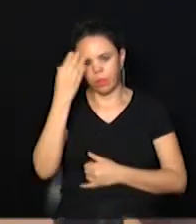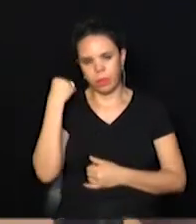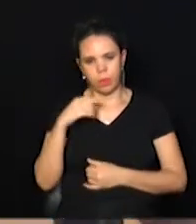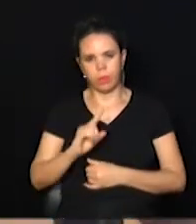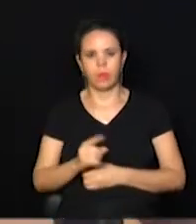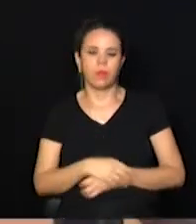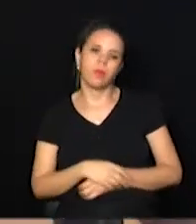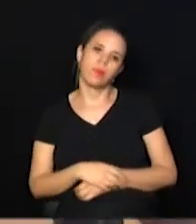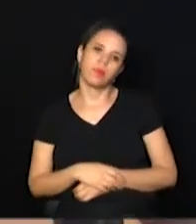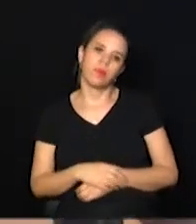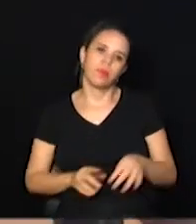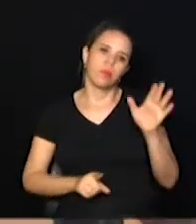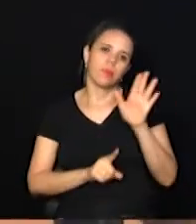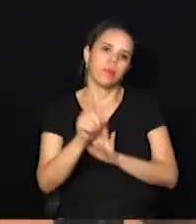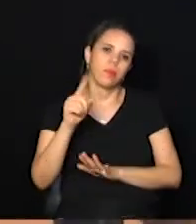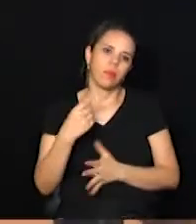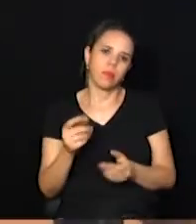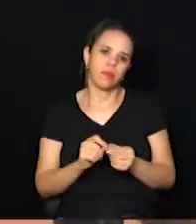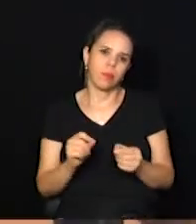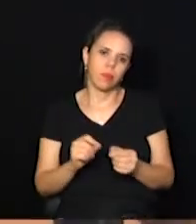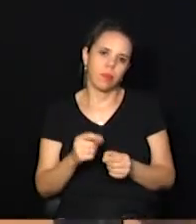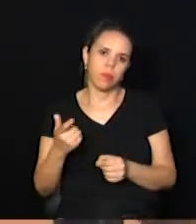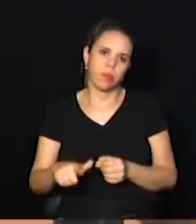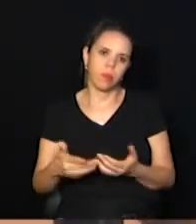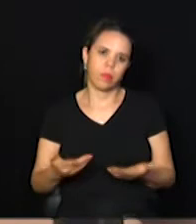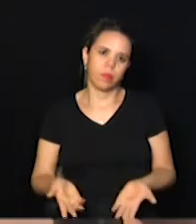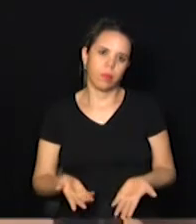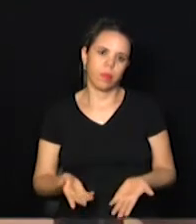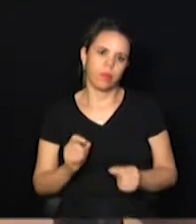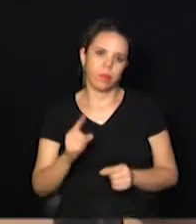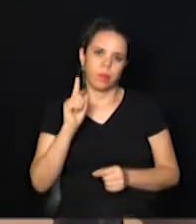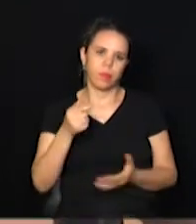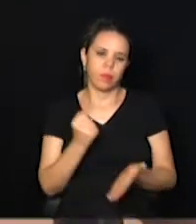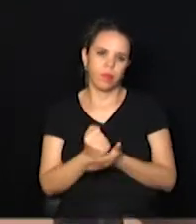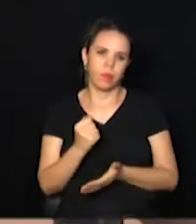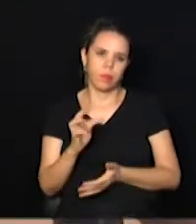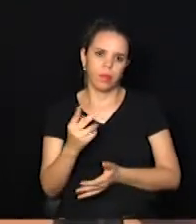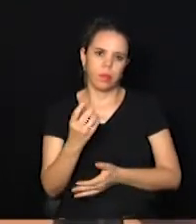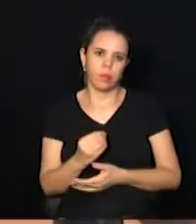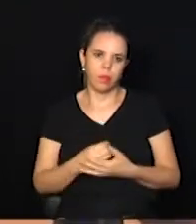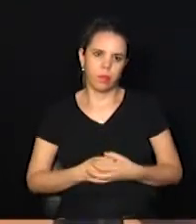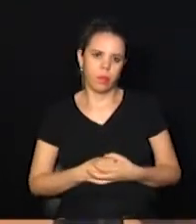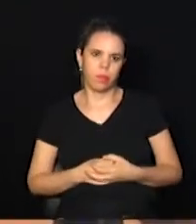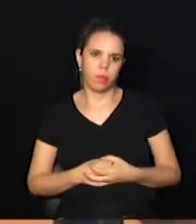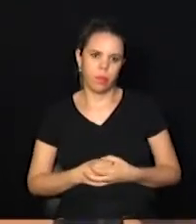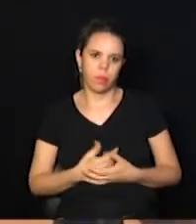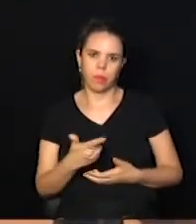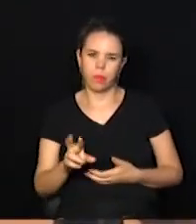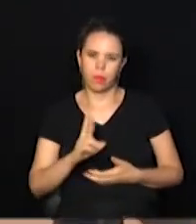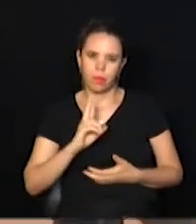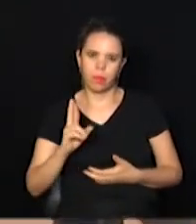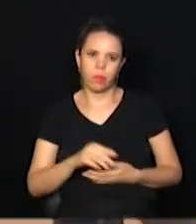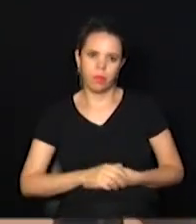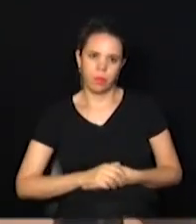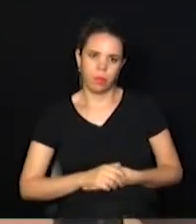esquecido. E a pergunta que nós fazemos mais uma vez é: quem mandou matar o Toninho. E sem essa resposta,